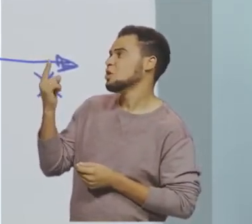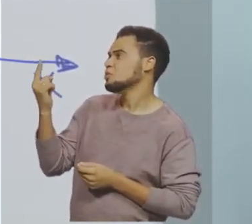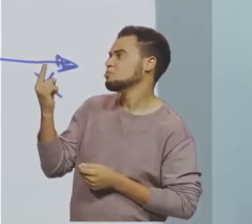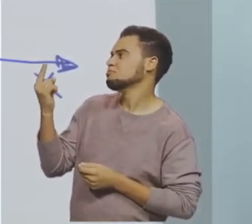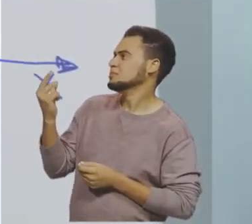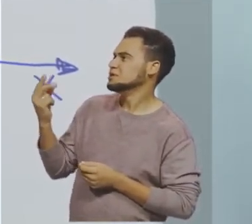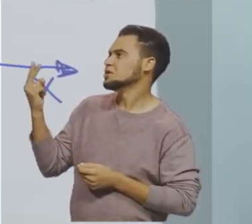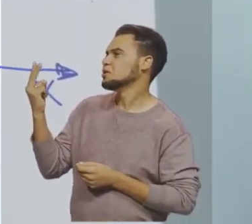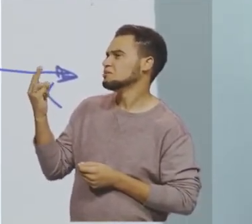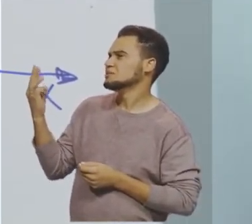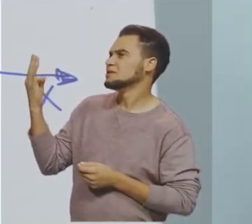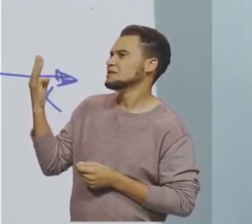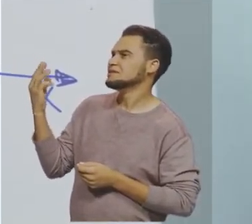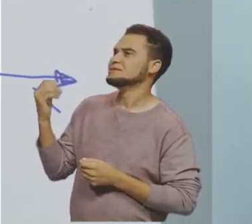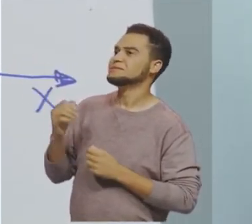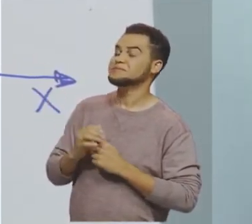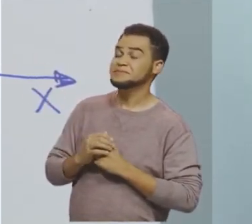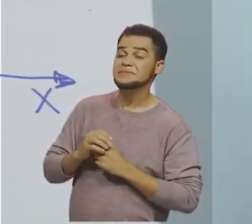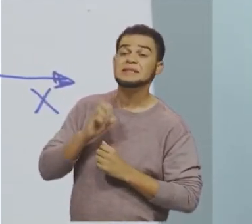que representar